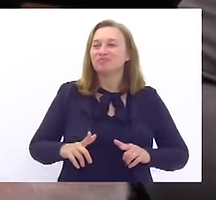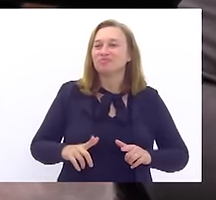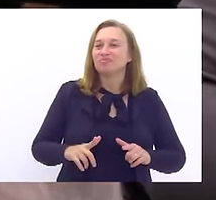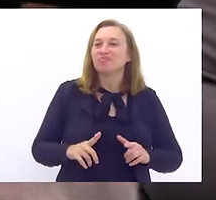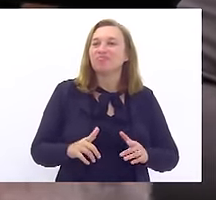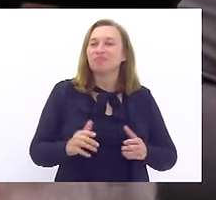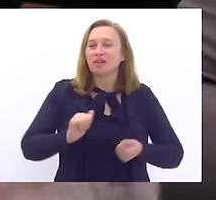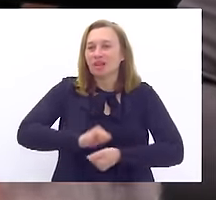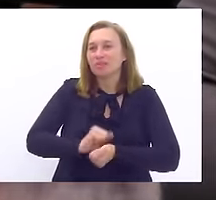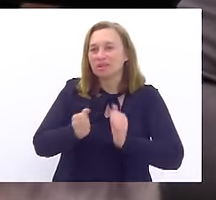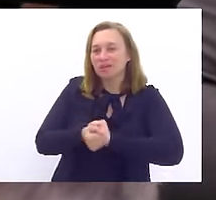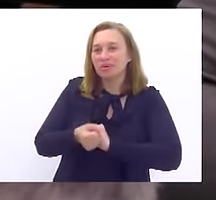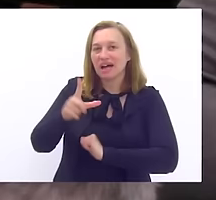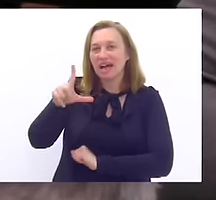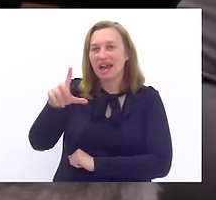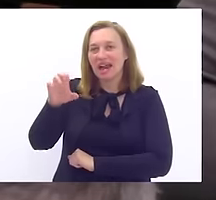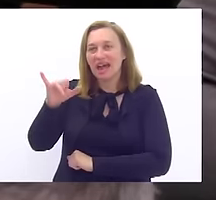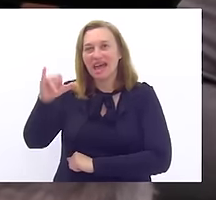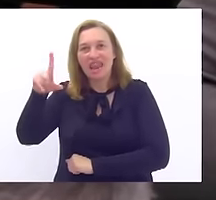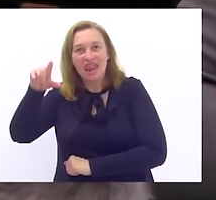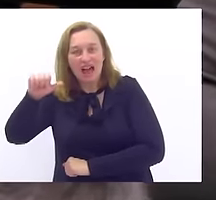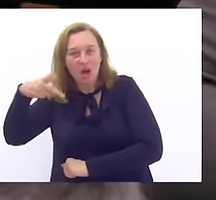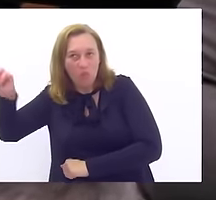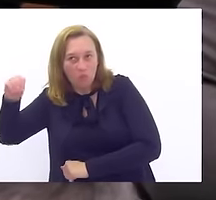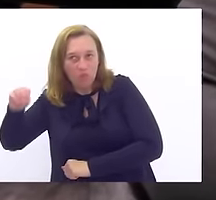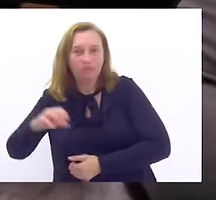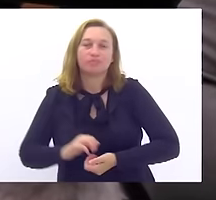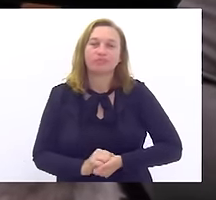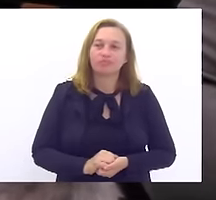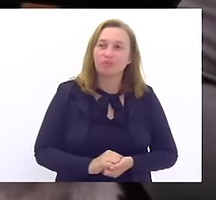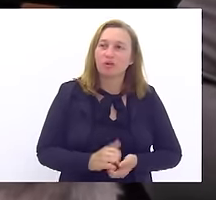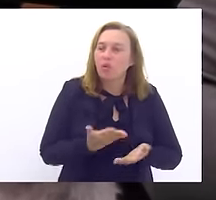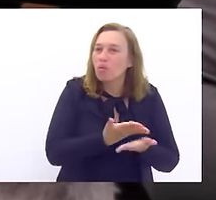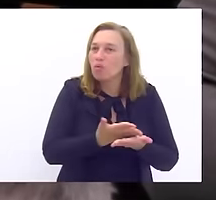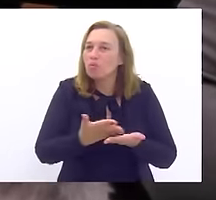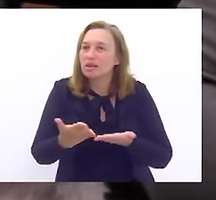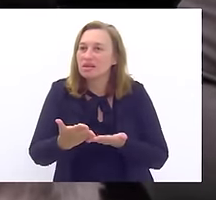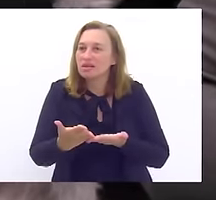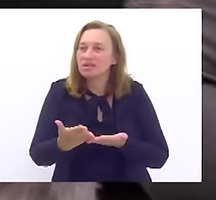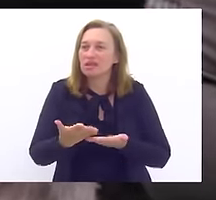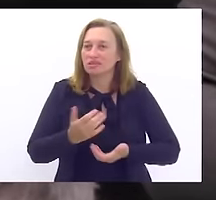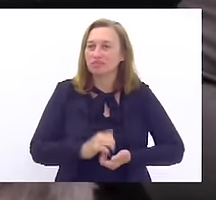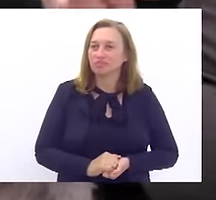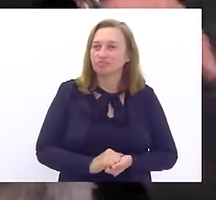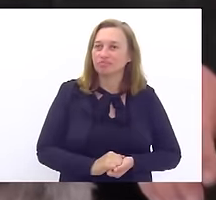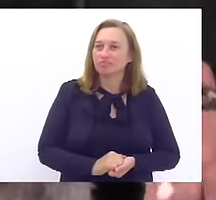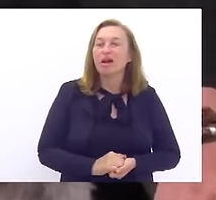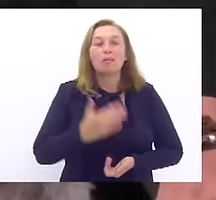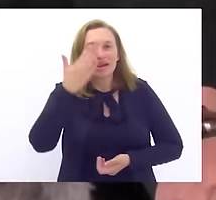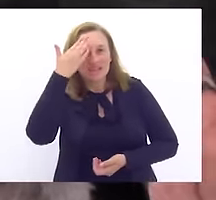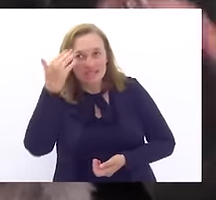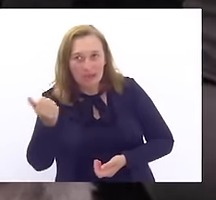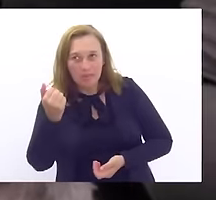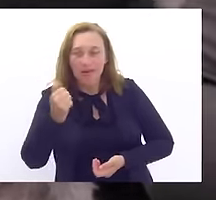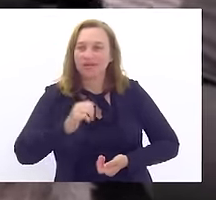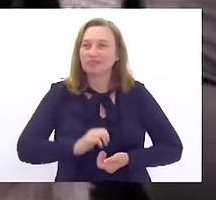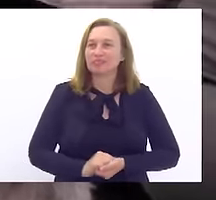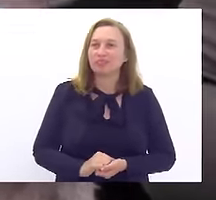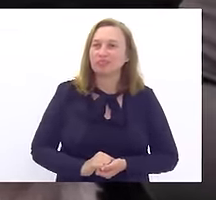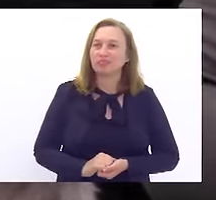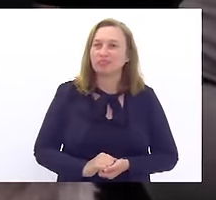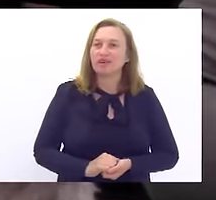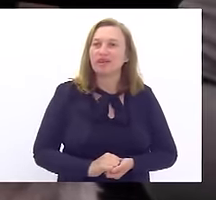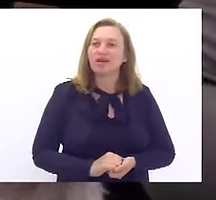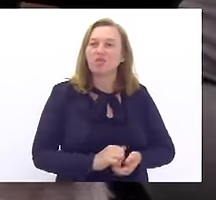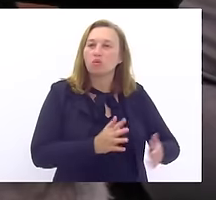acompanhado de respectivas de RV E aí começa o procedimento de Conferência para saber se esse veículo ele tem